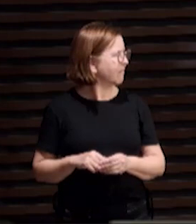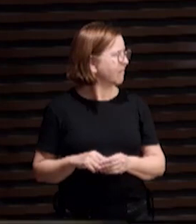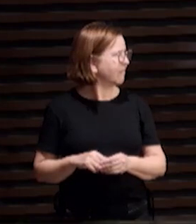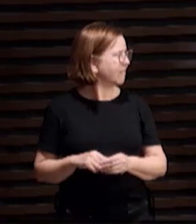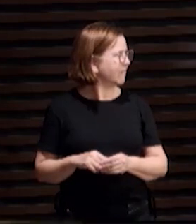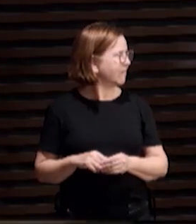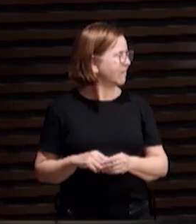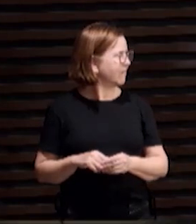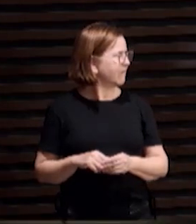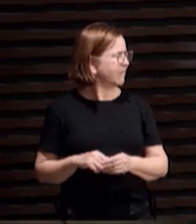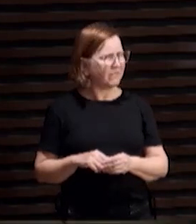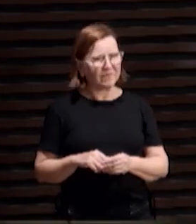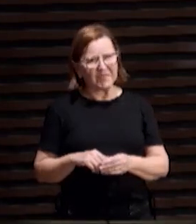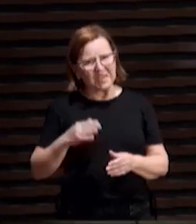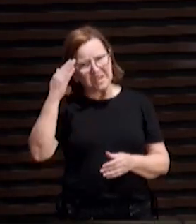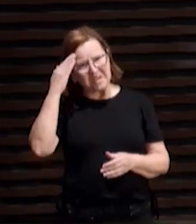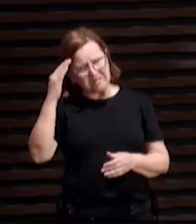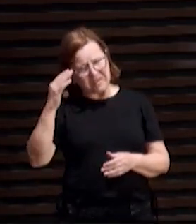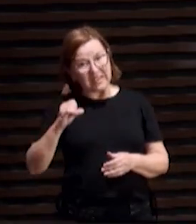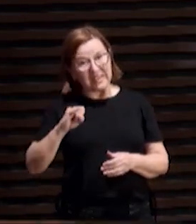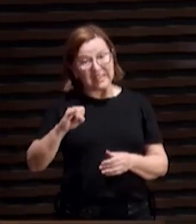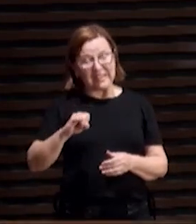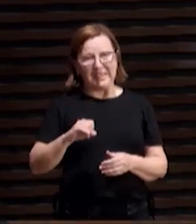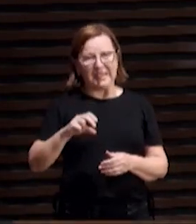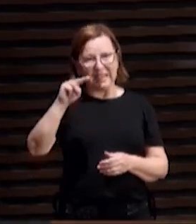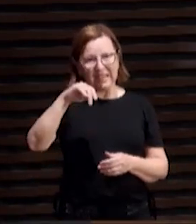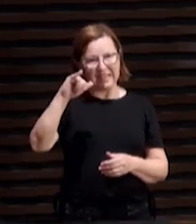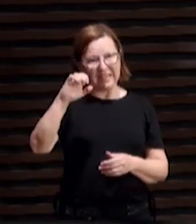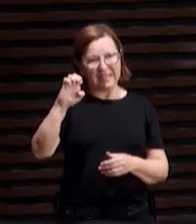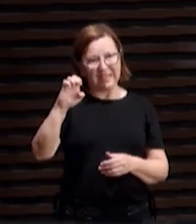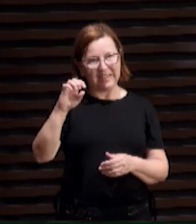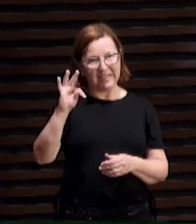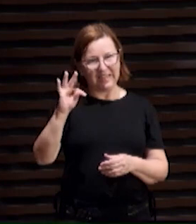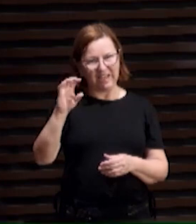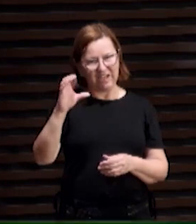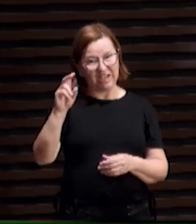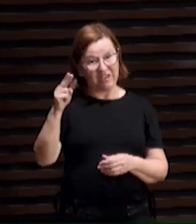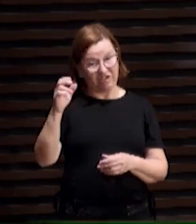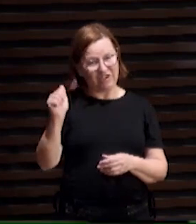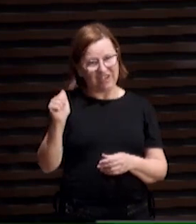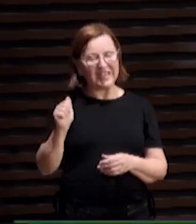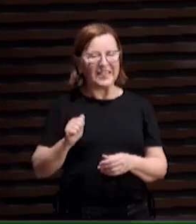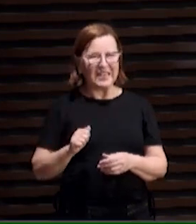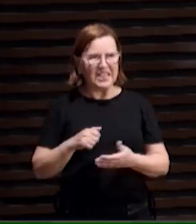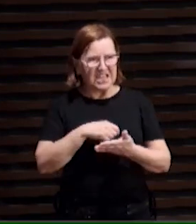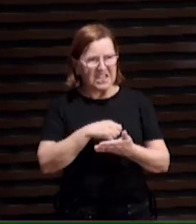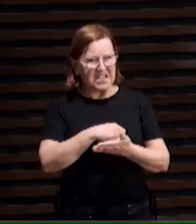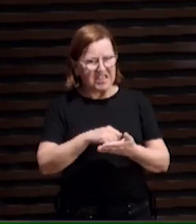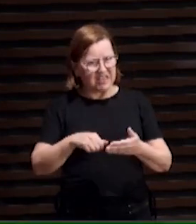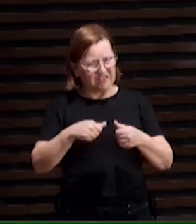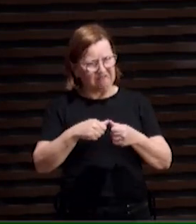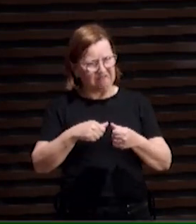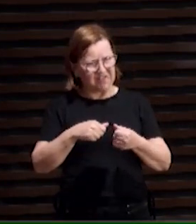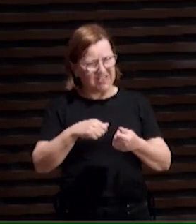Será que foi Nietzsche mesmo que escreveu isso? Se escreveu, eu garanto que eu vou tomar do vinho da ceia